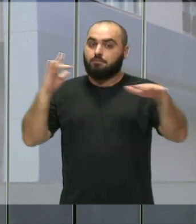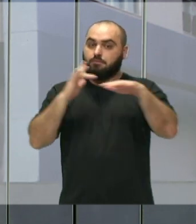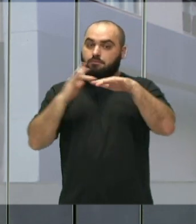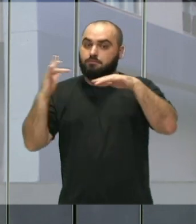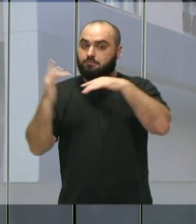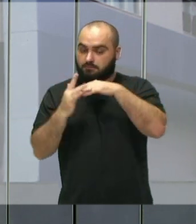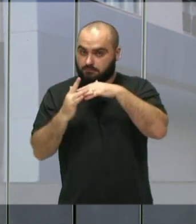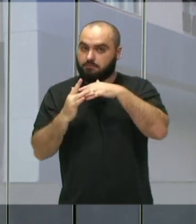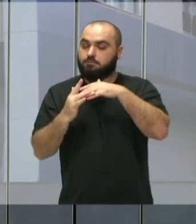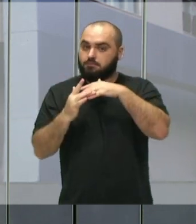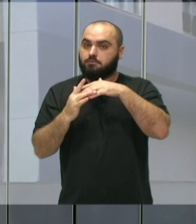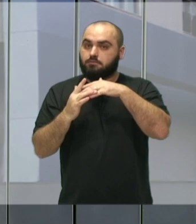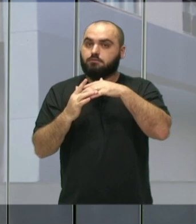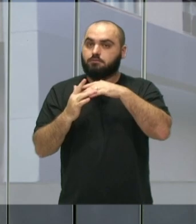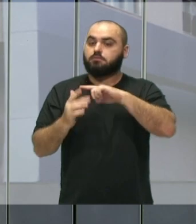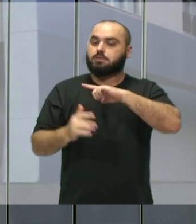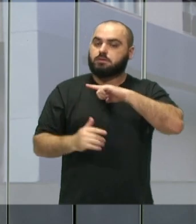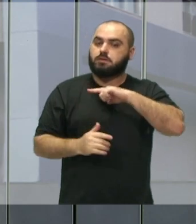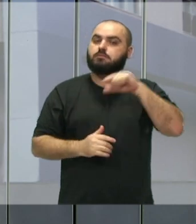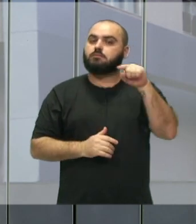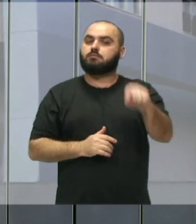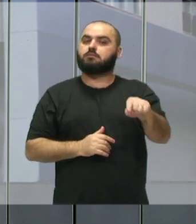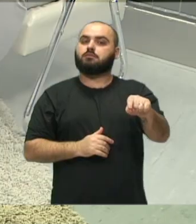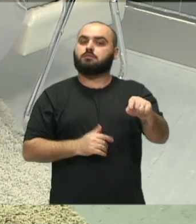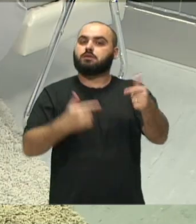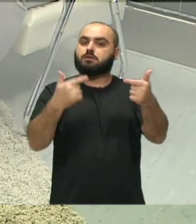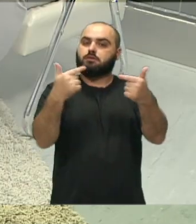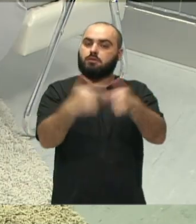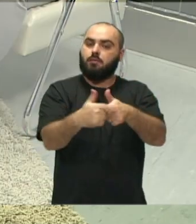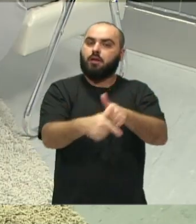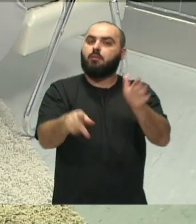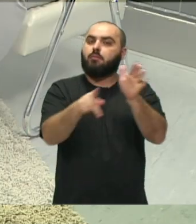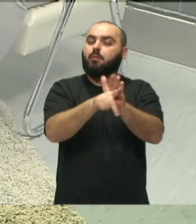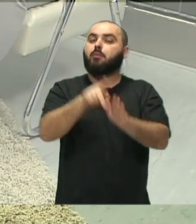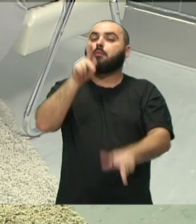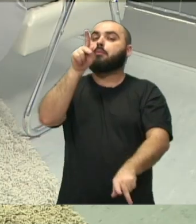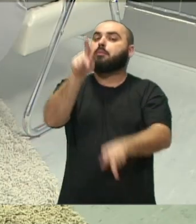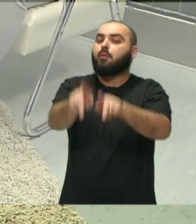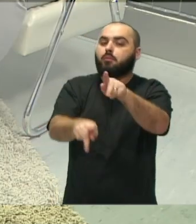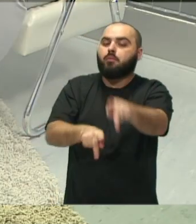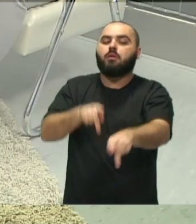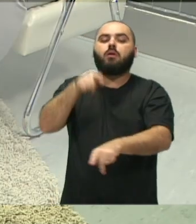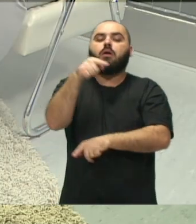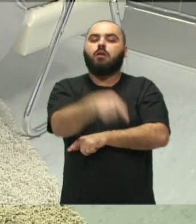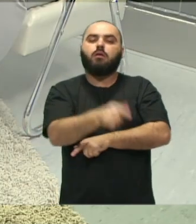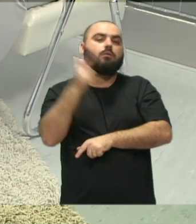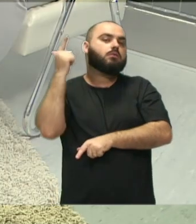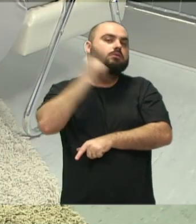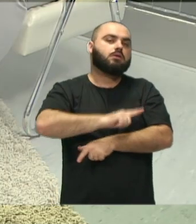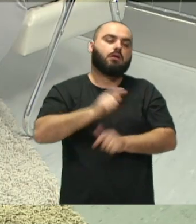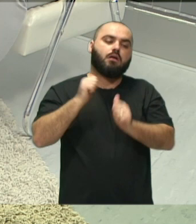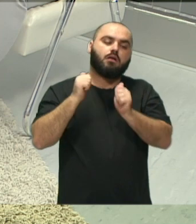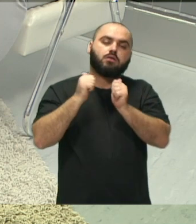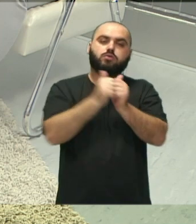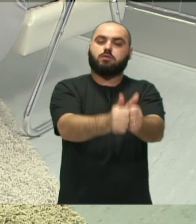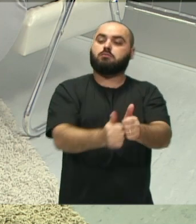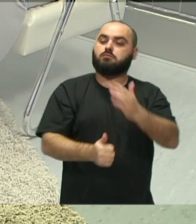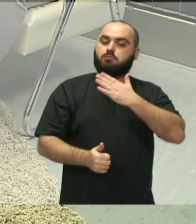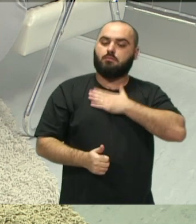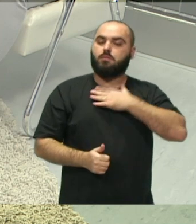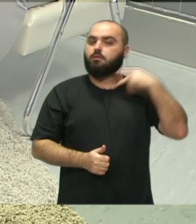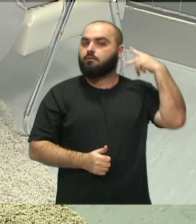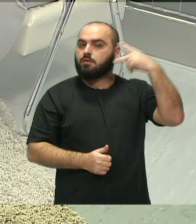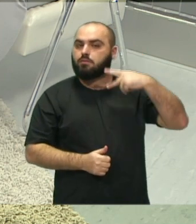social ela acaba sendo esse instrumento para que a população ali possa acompanhar. Esse é o meu vereador, ele